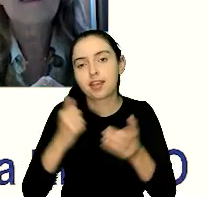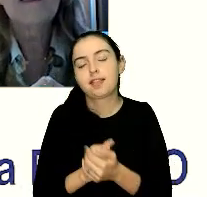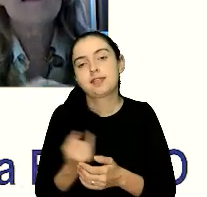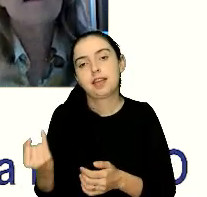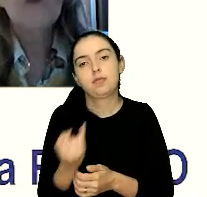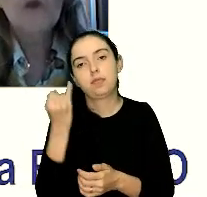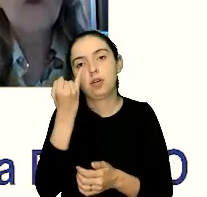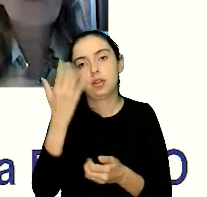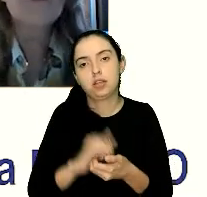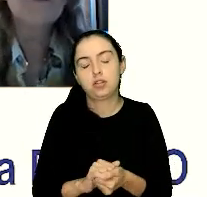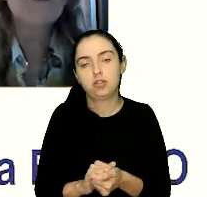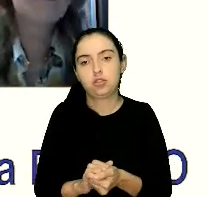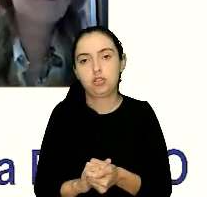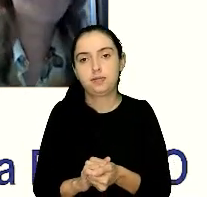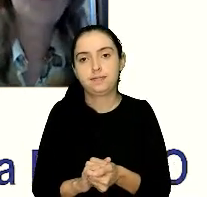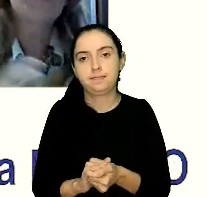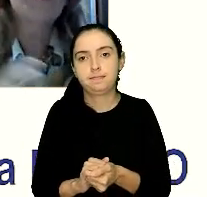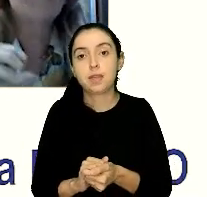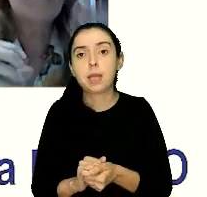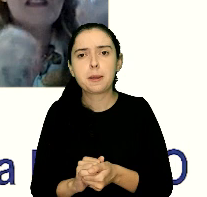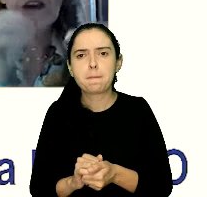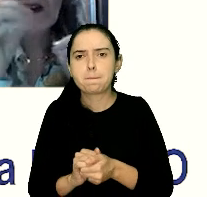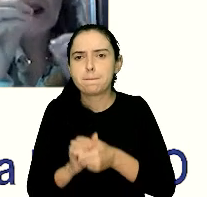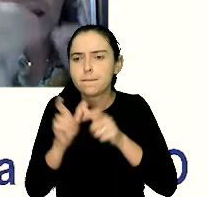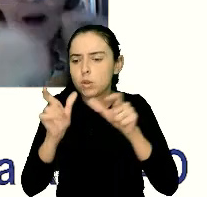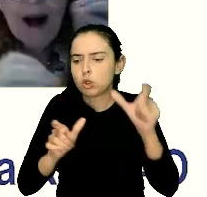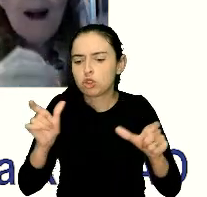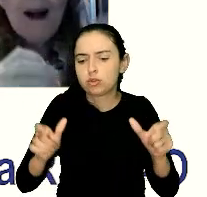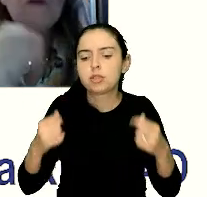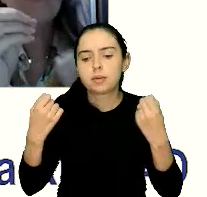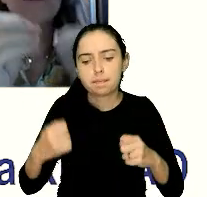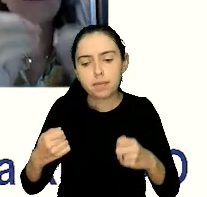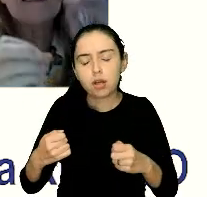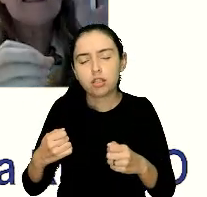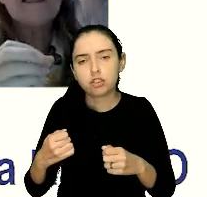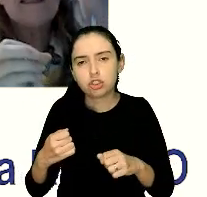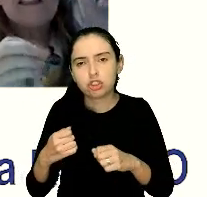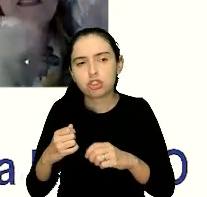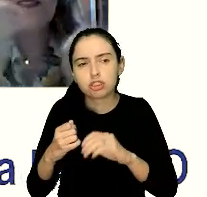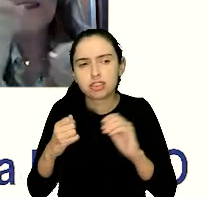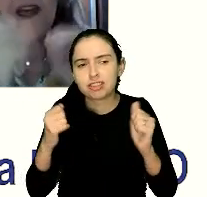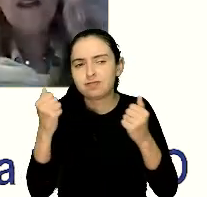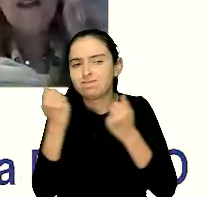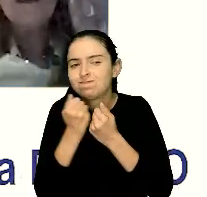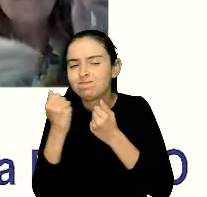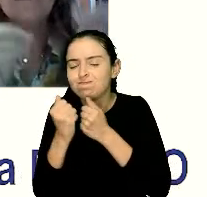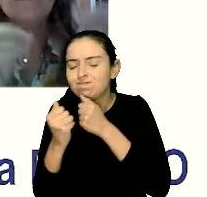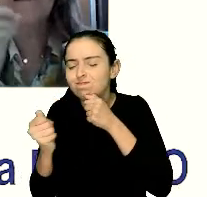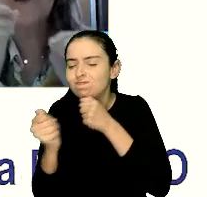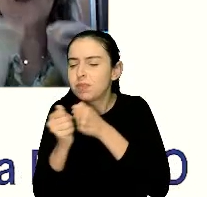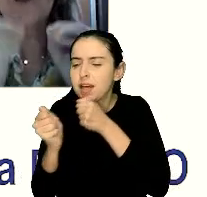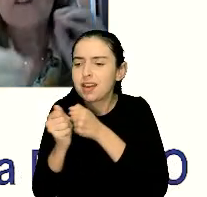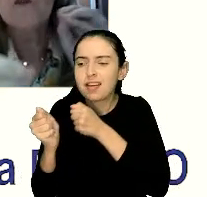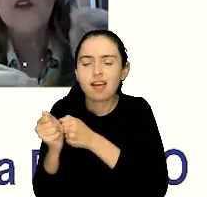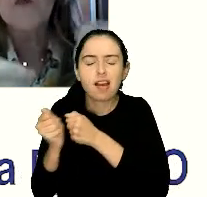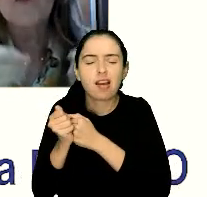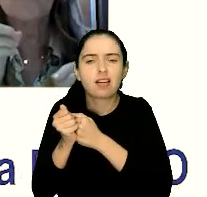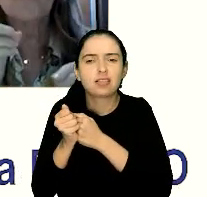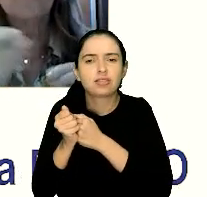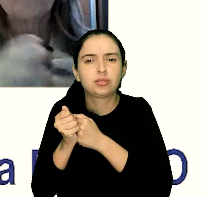Então, muitos de vocês podem estar amarrados a estas ideias, né, a